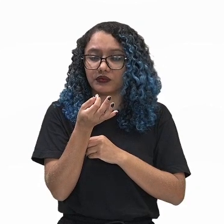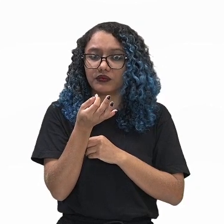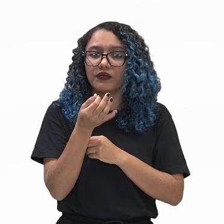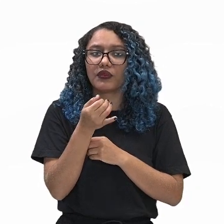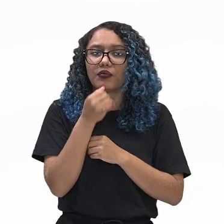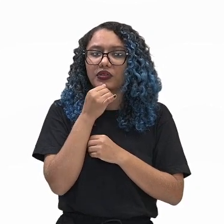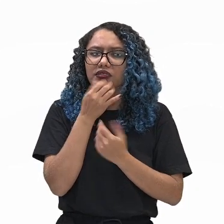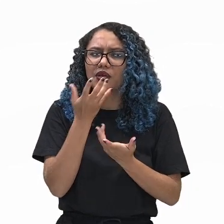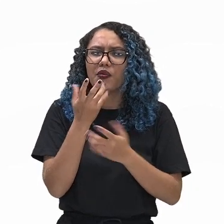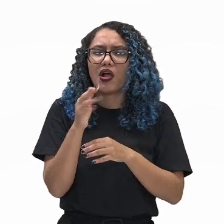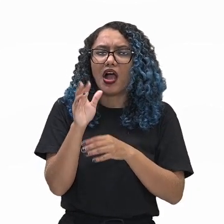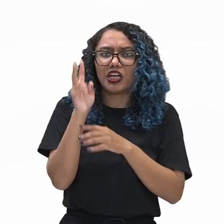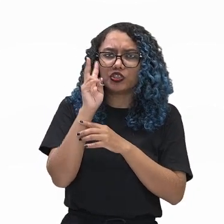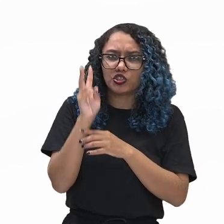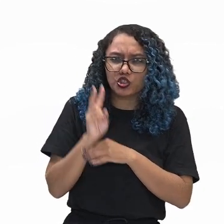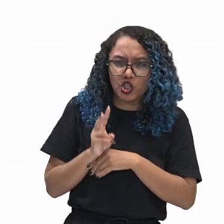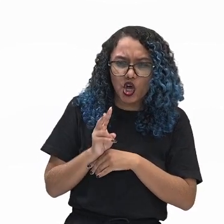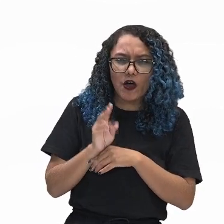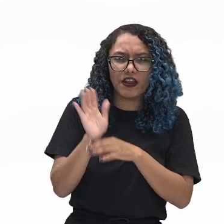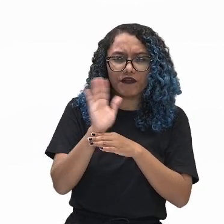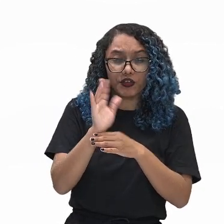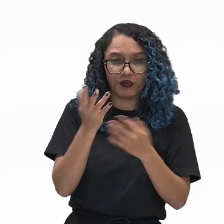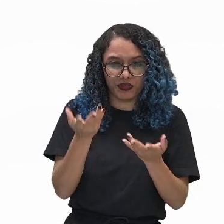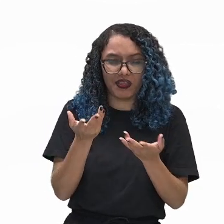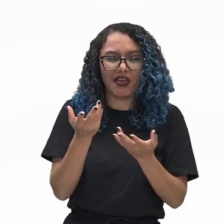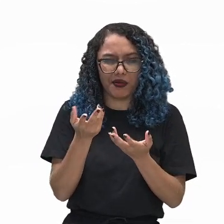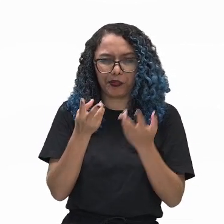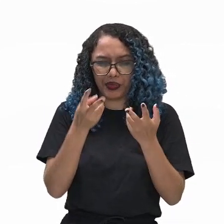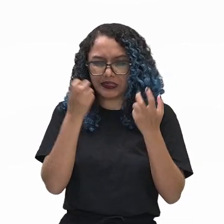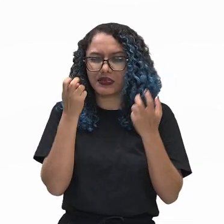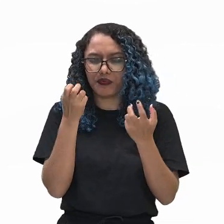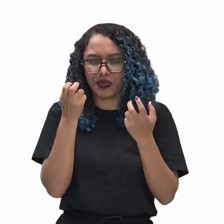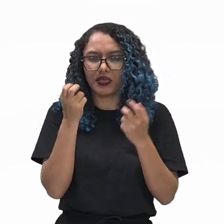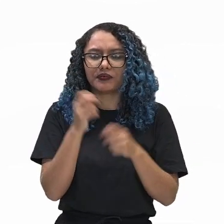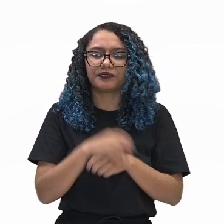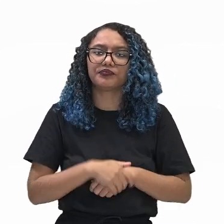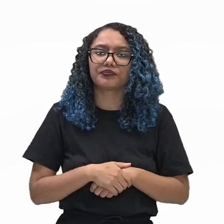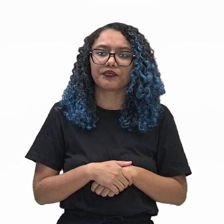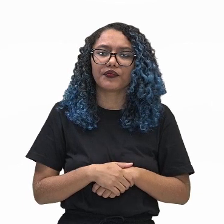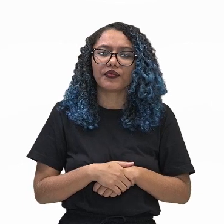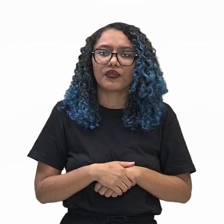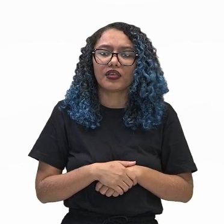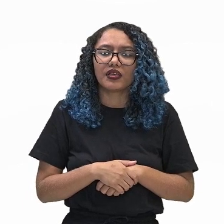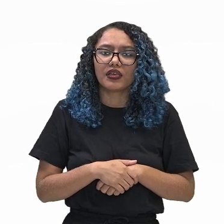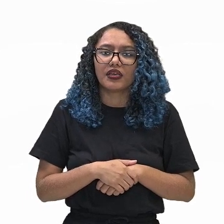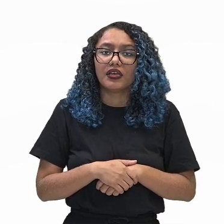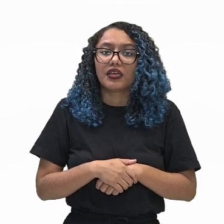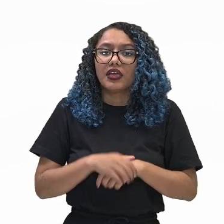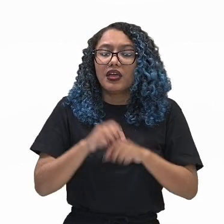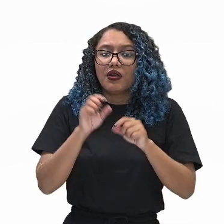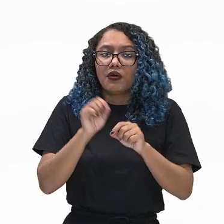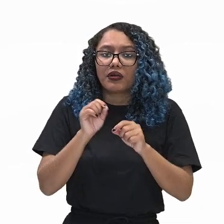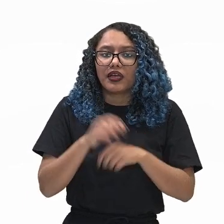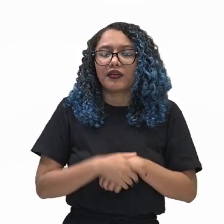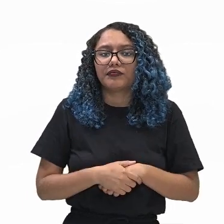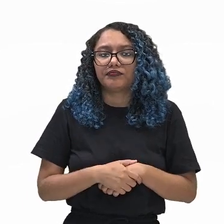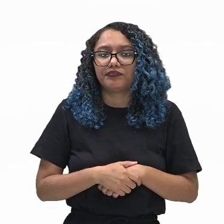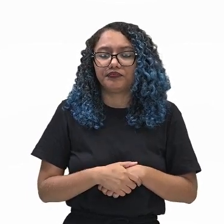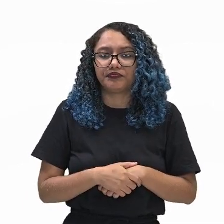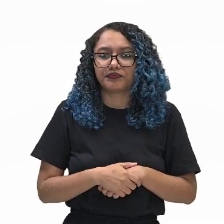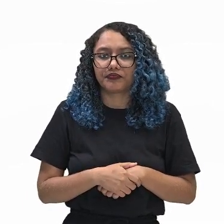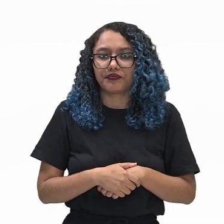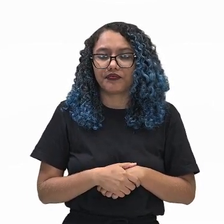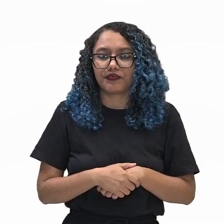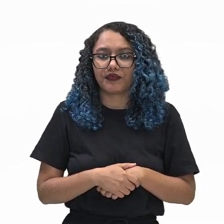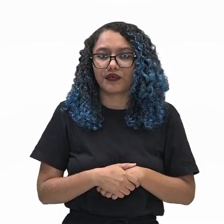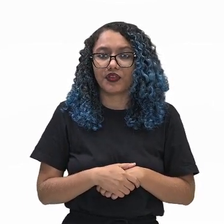é tão empolgante, pelo menos é o que eu consigo perceber da fala dela, que o filme passa sem perceber. Ou seja, parece-me que ela quer dizer